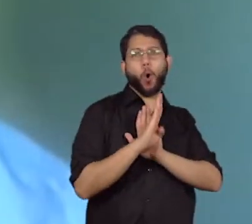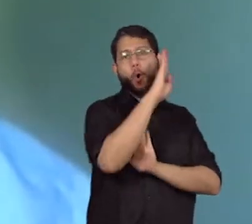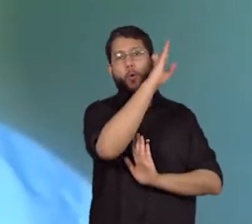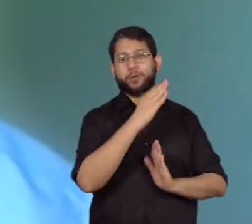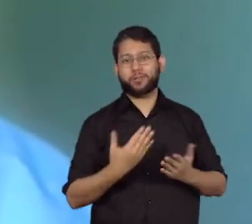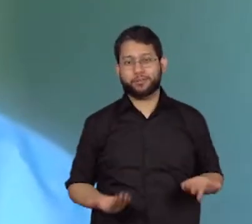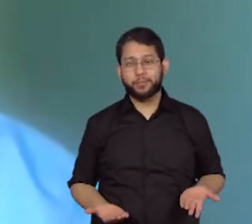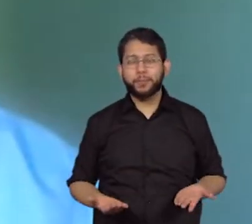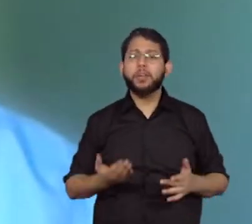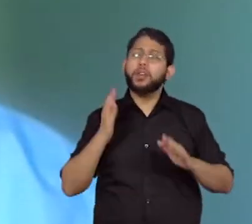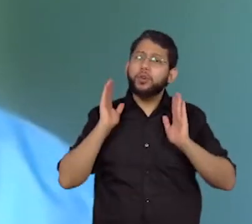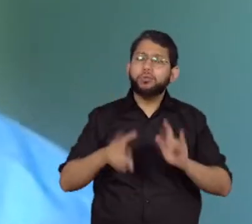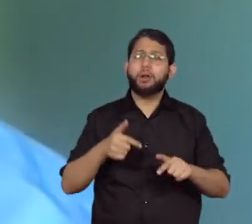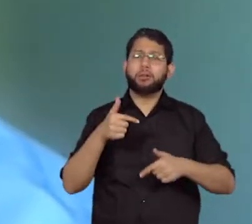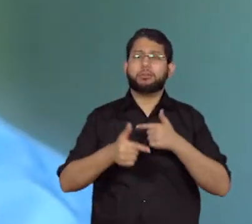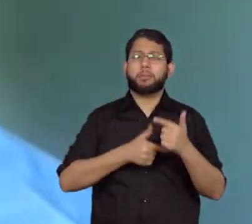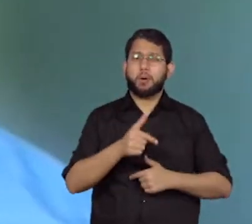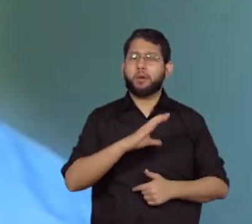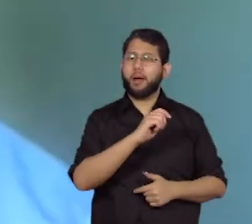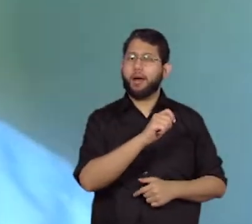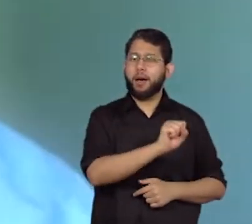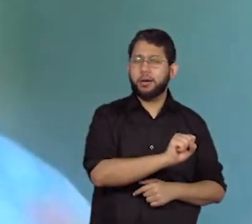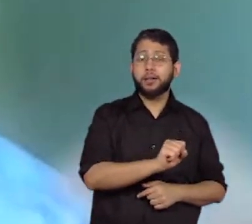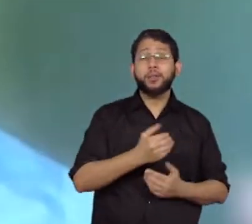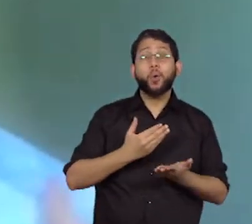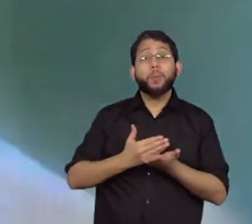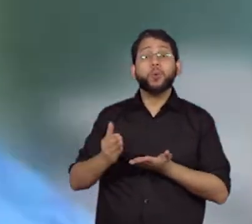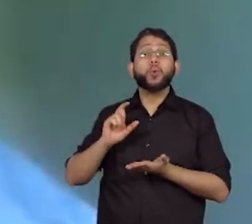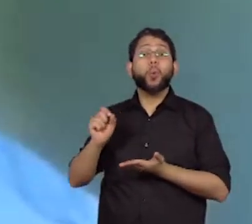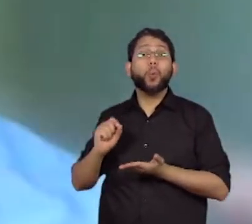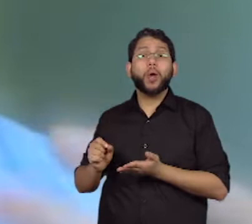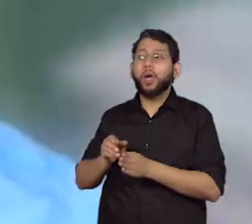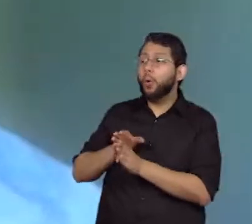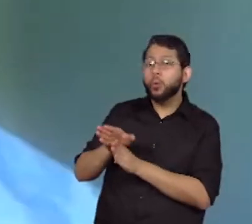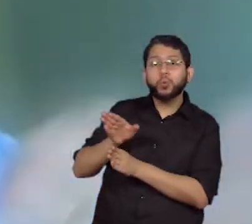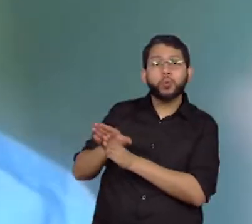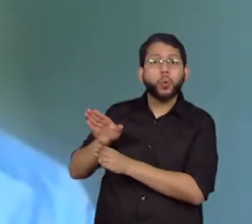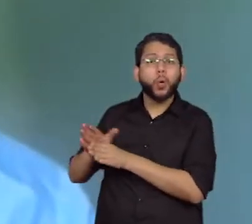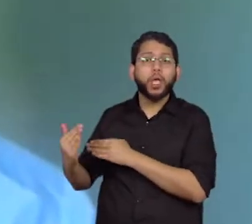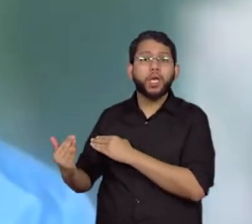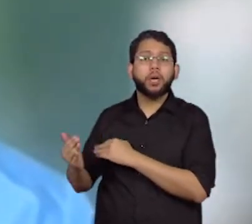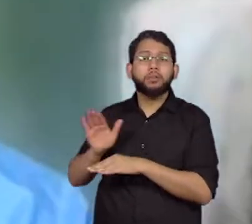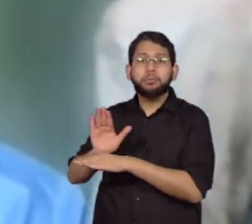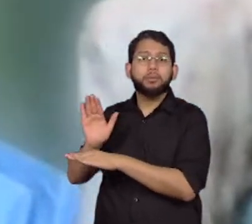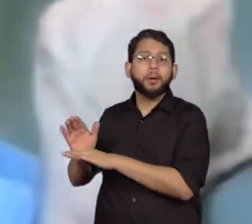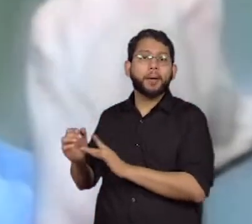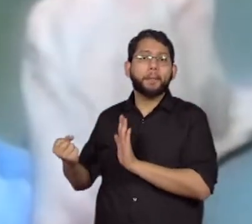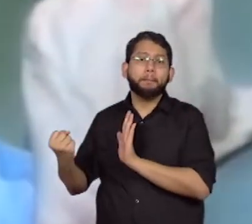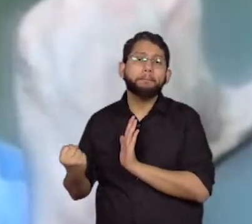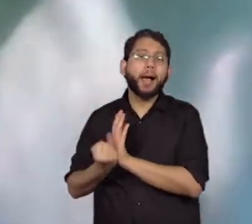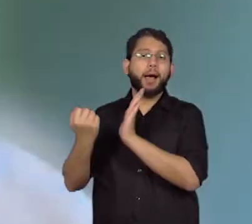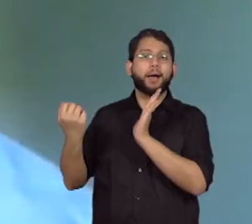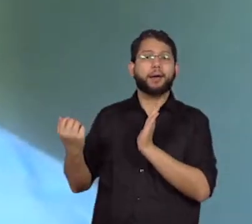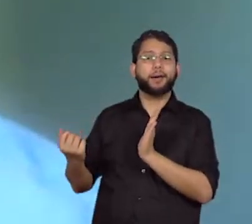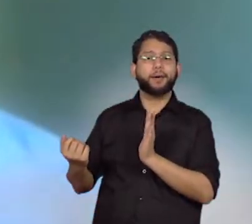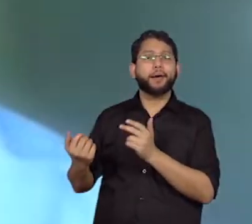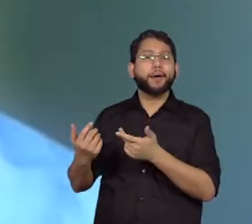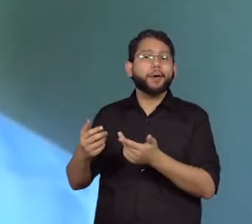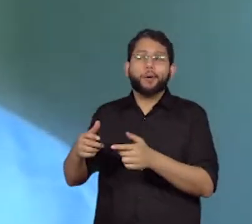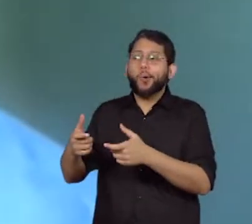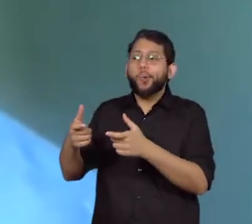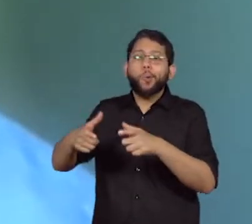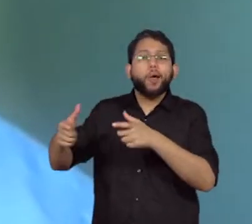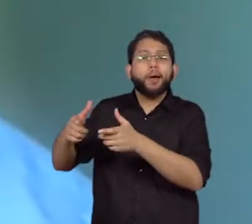Eu tinha já algum tempo trabalhando na Caras, eu comecei a dar consultoria para algumas grandes marcas, aí, veículos tanto